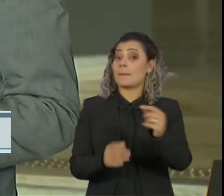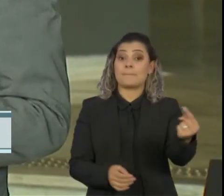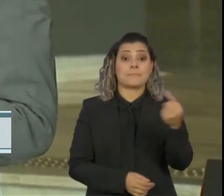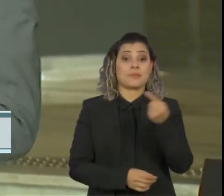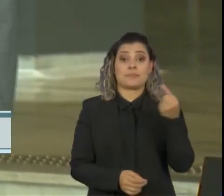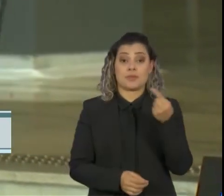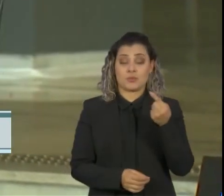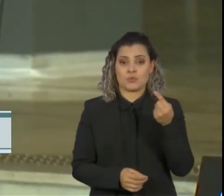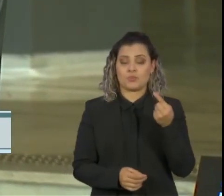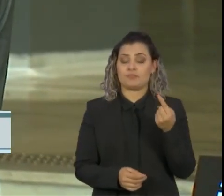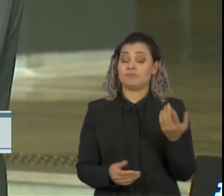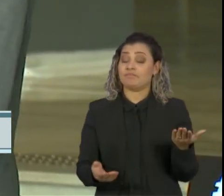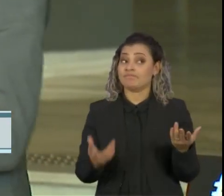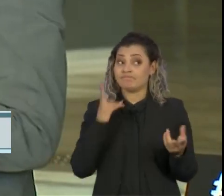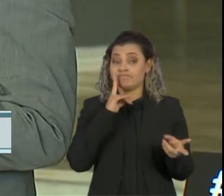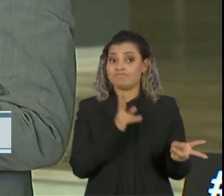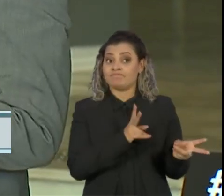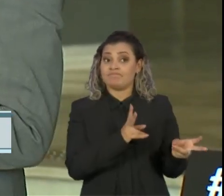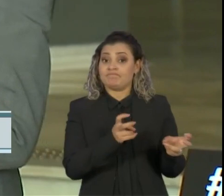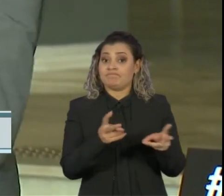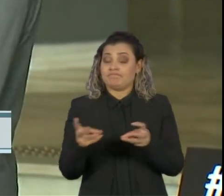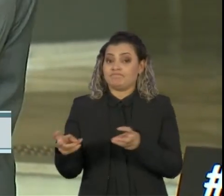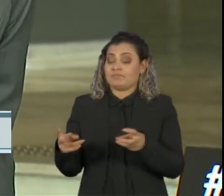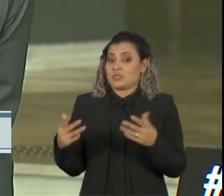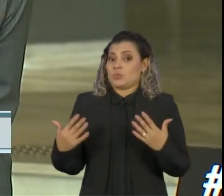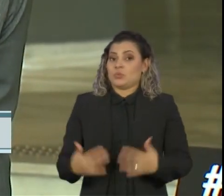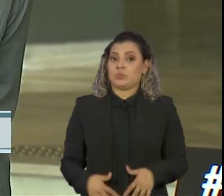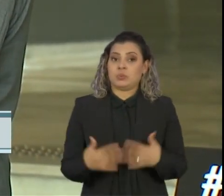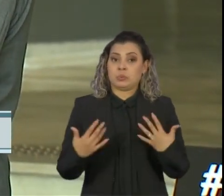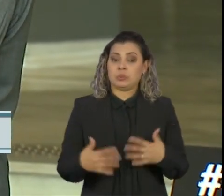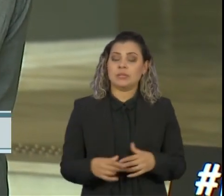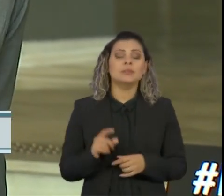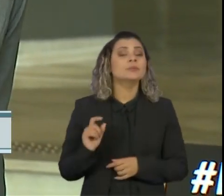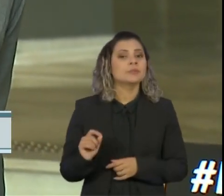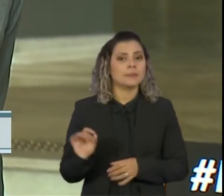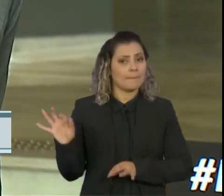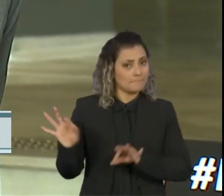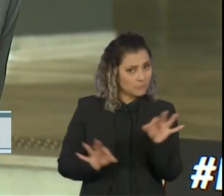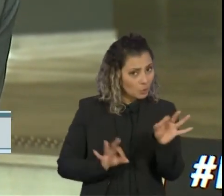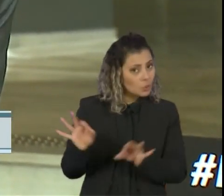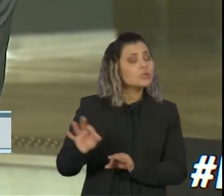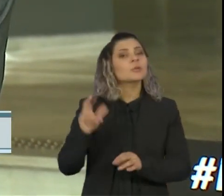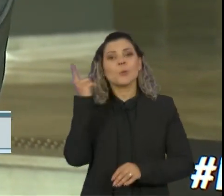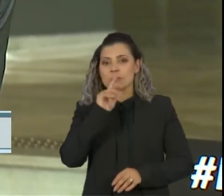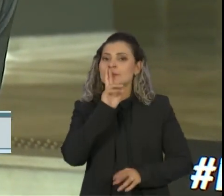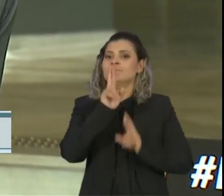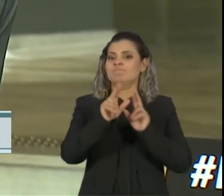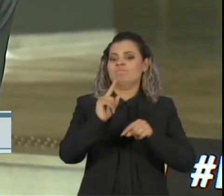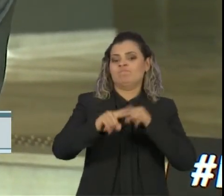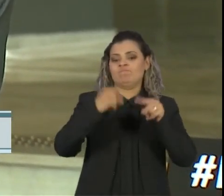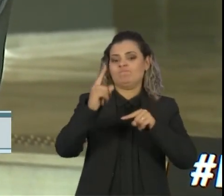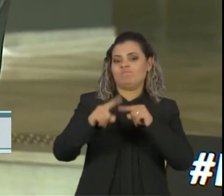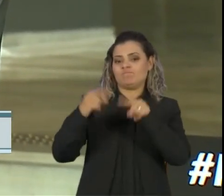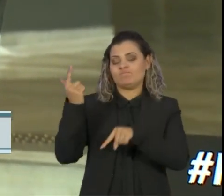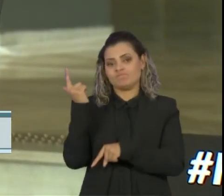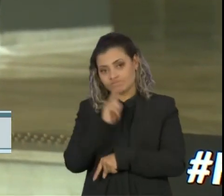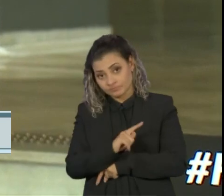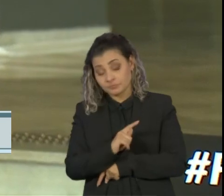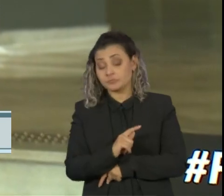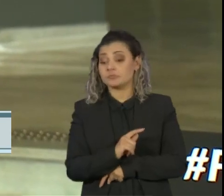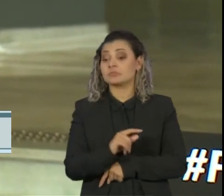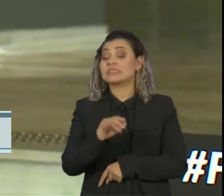constatação que é possível se fazer através desses indicadores é que o plano tem dado resultado. Tem dado resultado